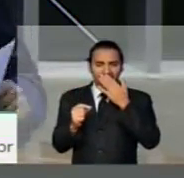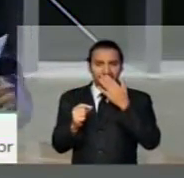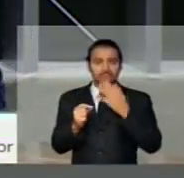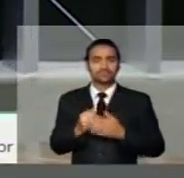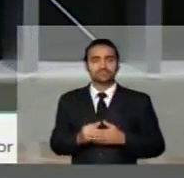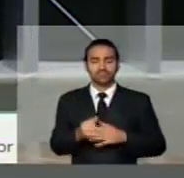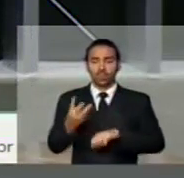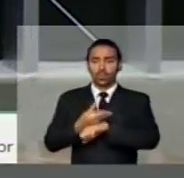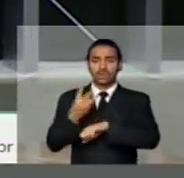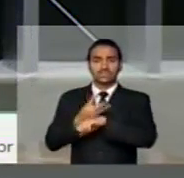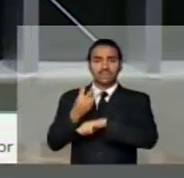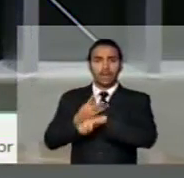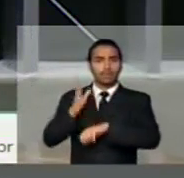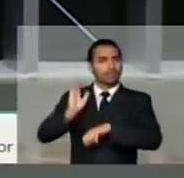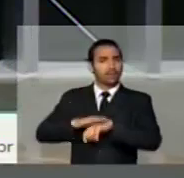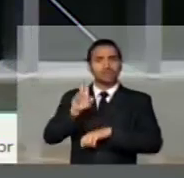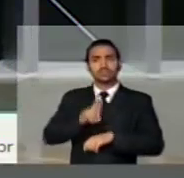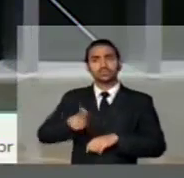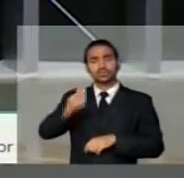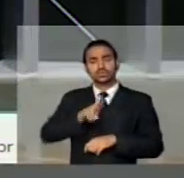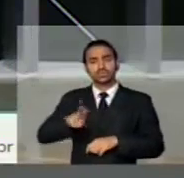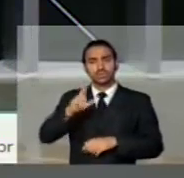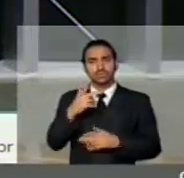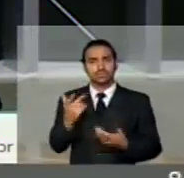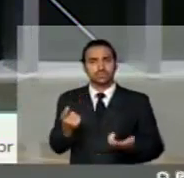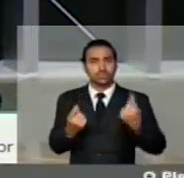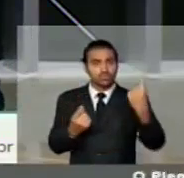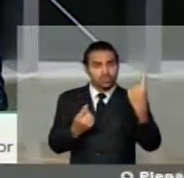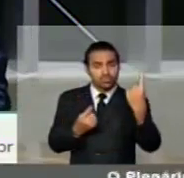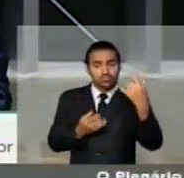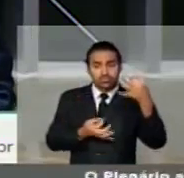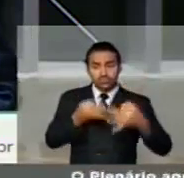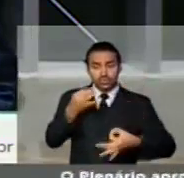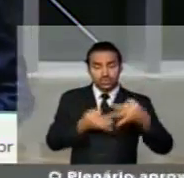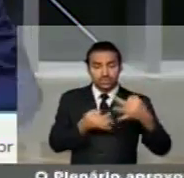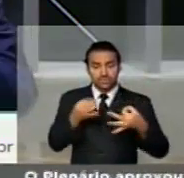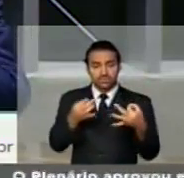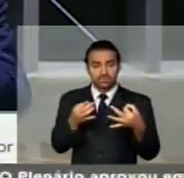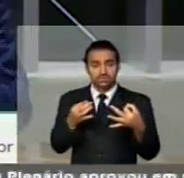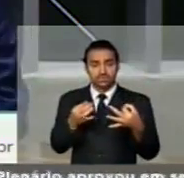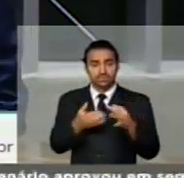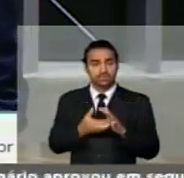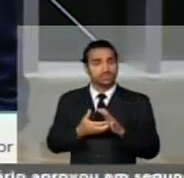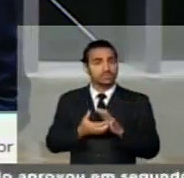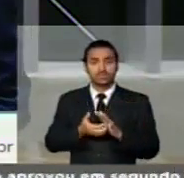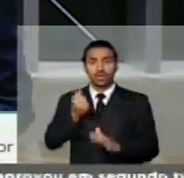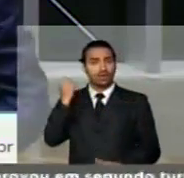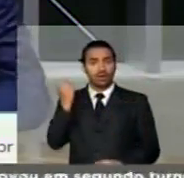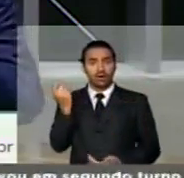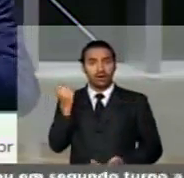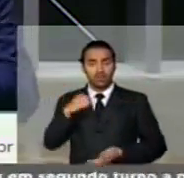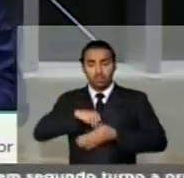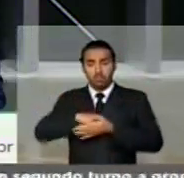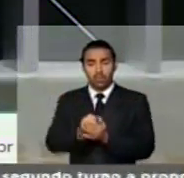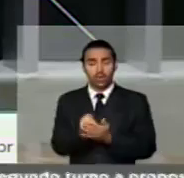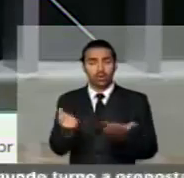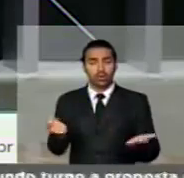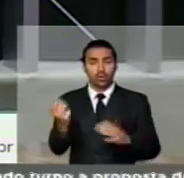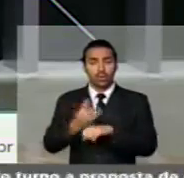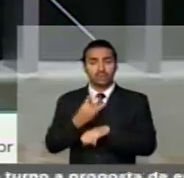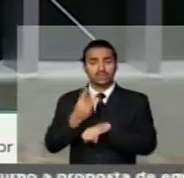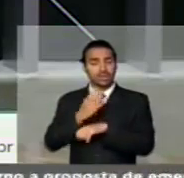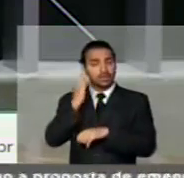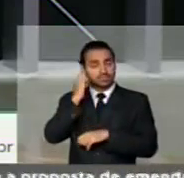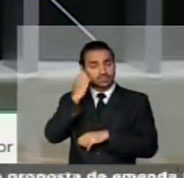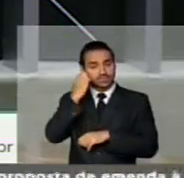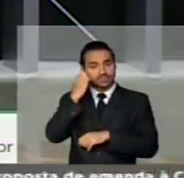mais utilizados pela população brasileira. Um juiz de primeira instância retirou os meios de comunicação de grande parte da população